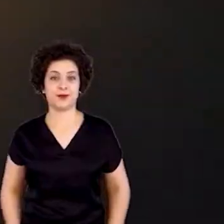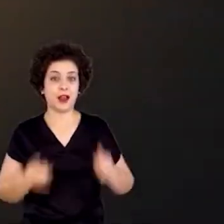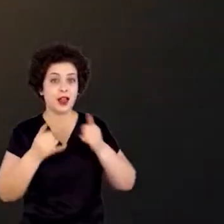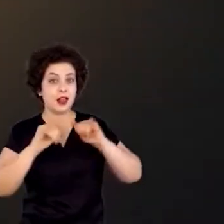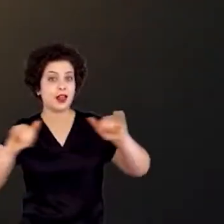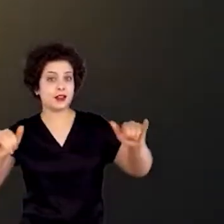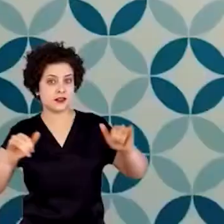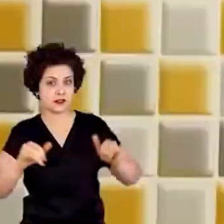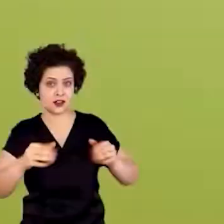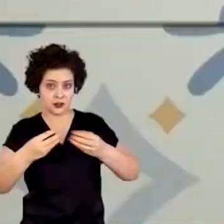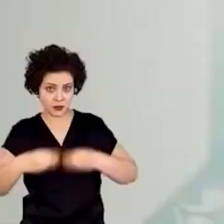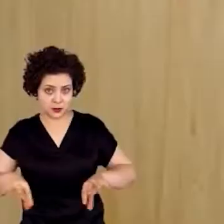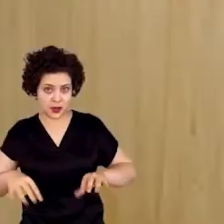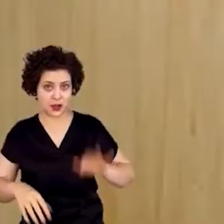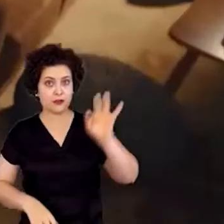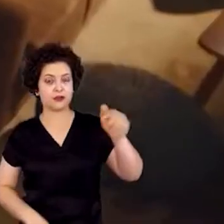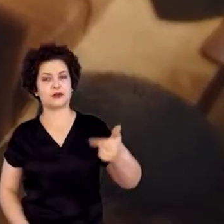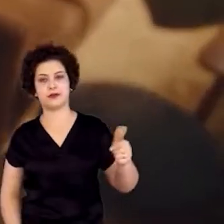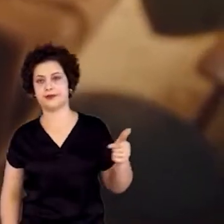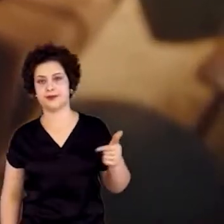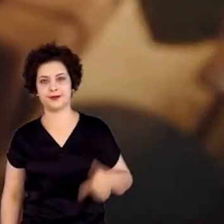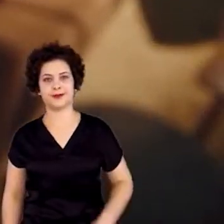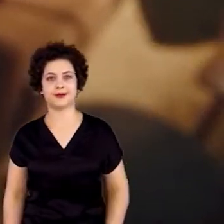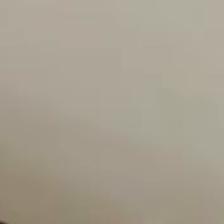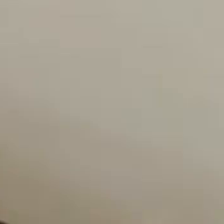Energia. Se desperdiçar, vai